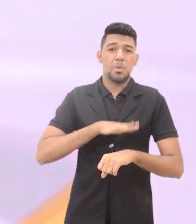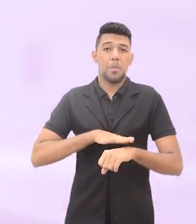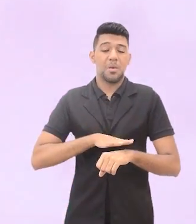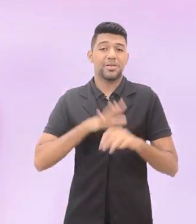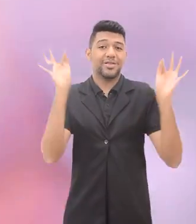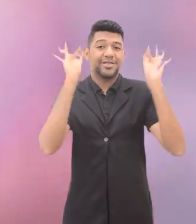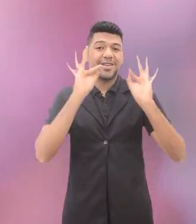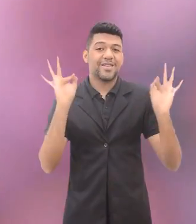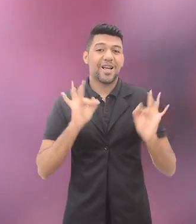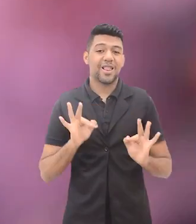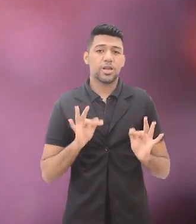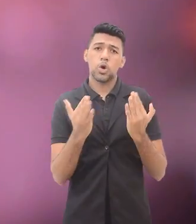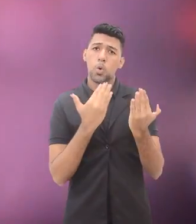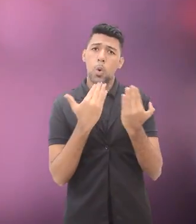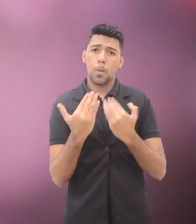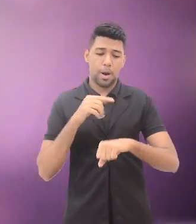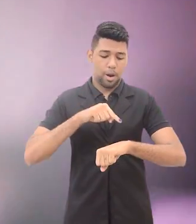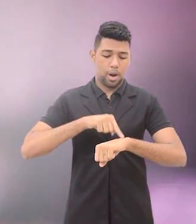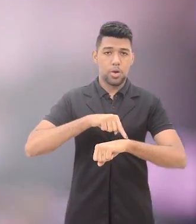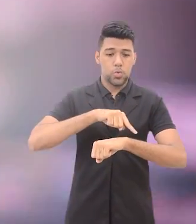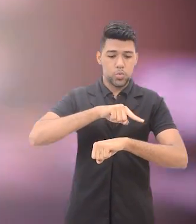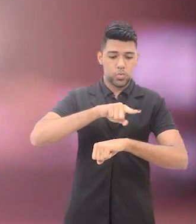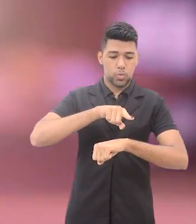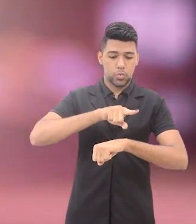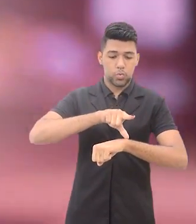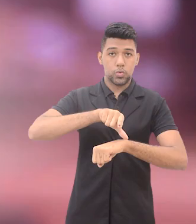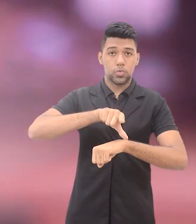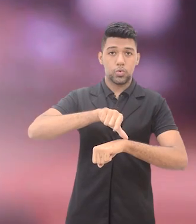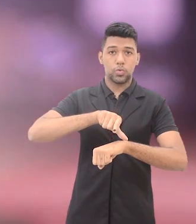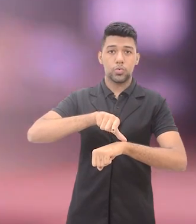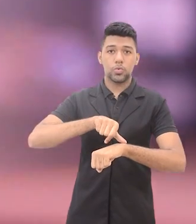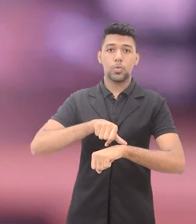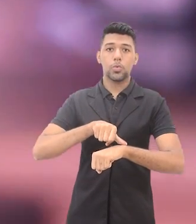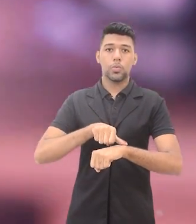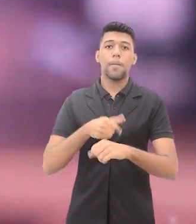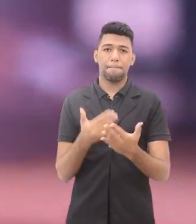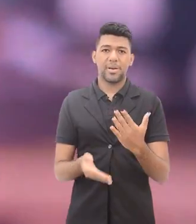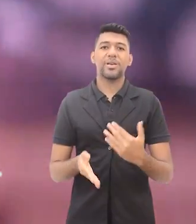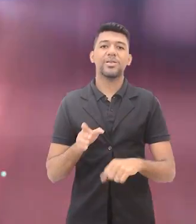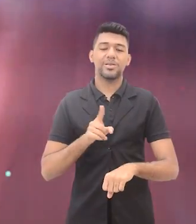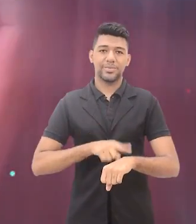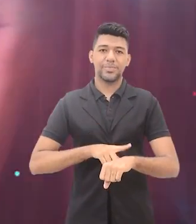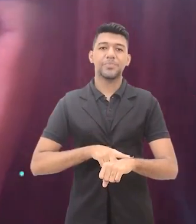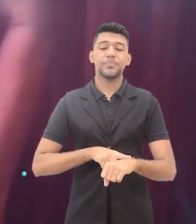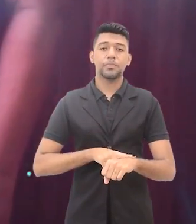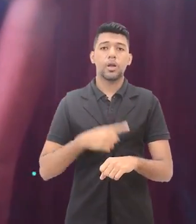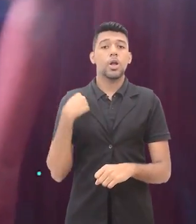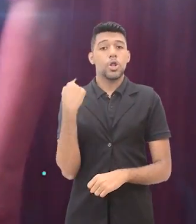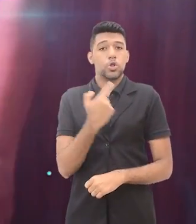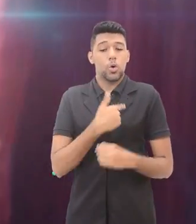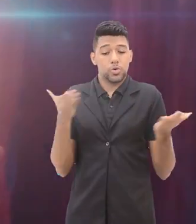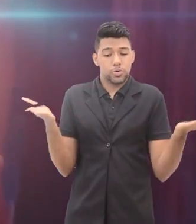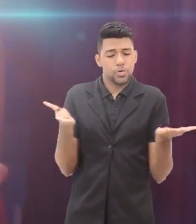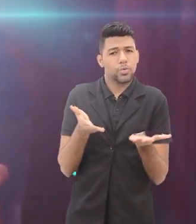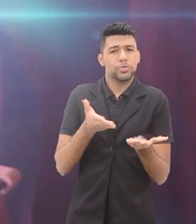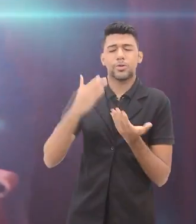felizes, como um contador regressivo, a cada dia que passa, se vai. E nós